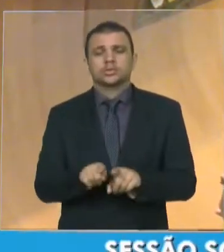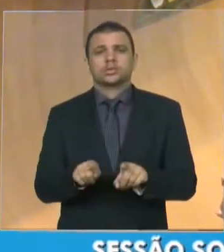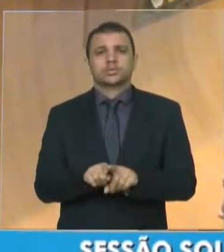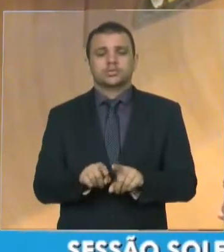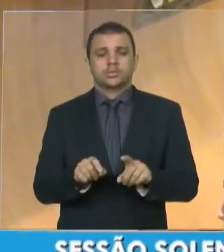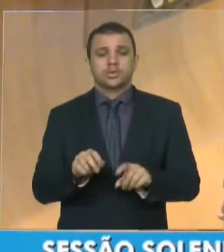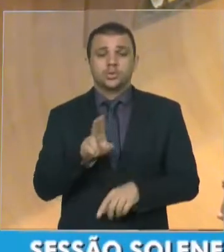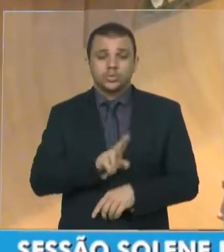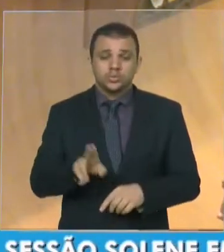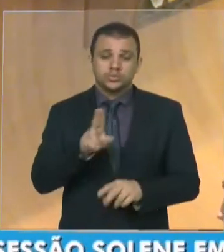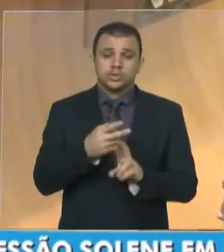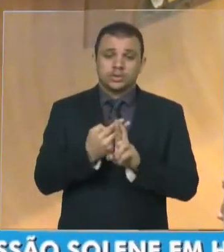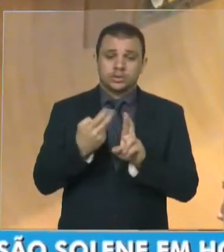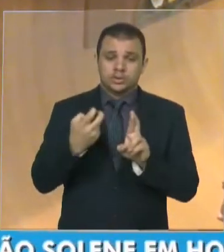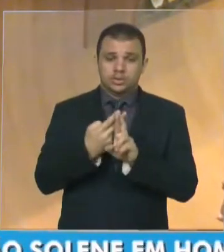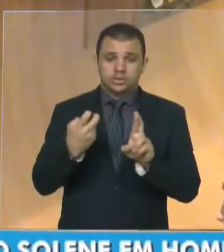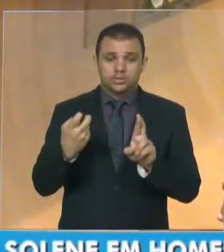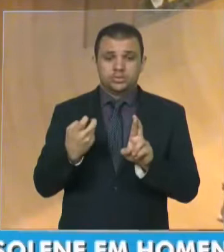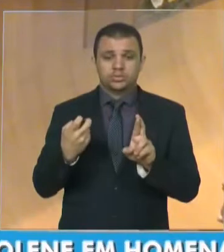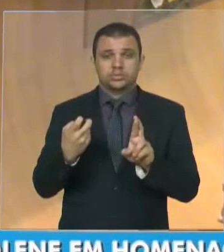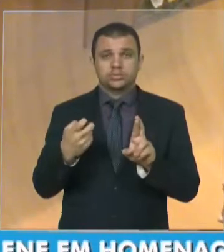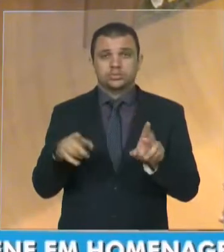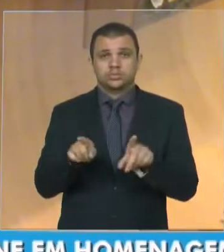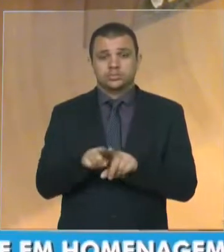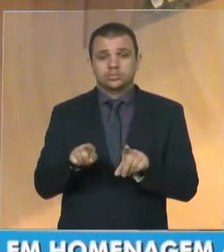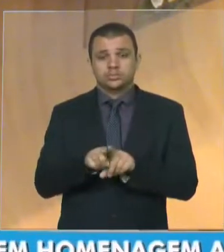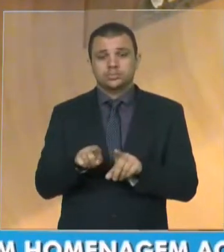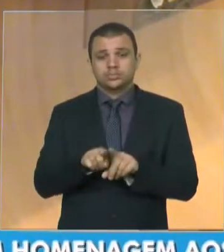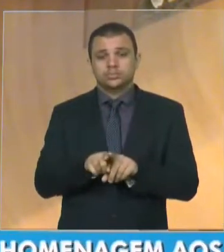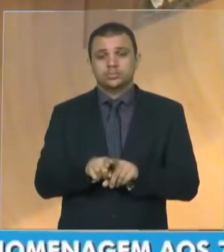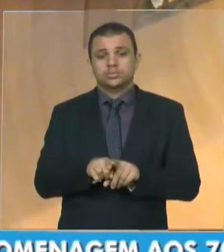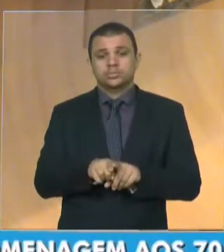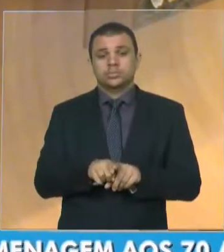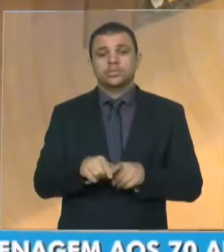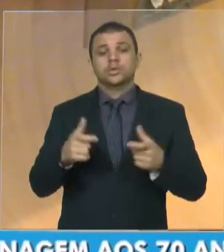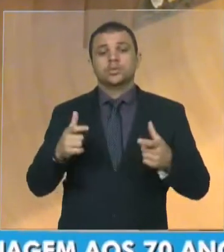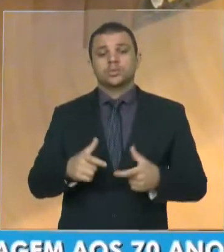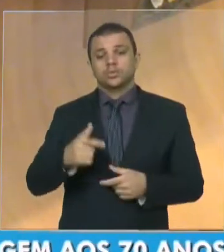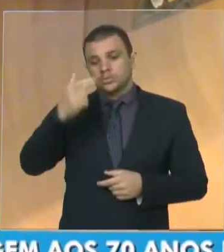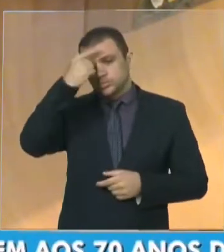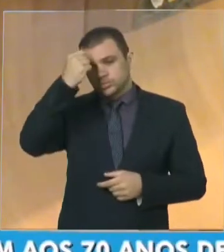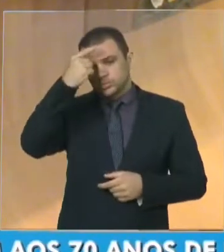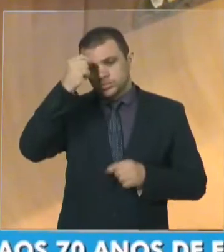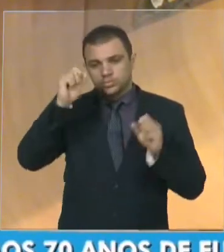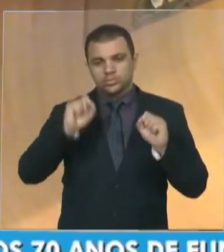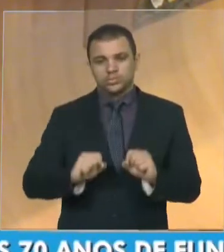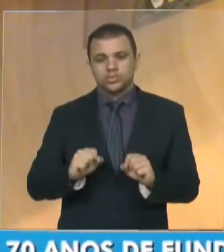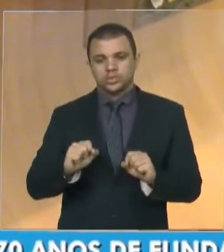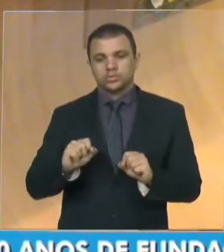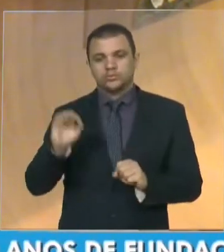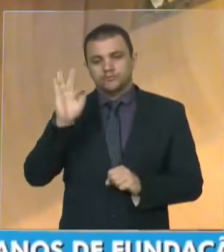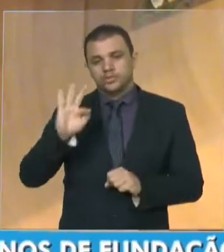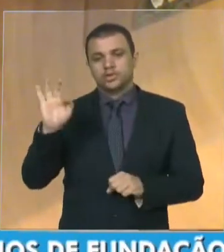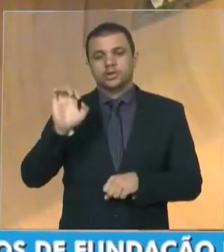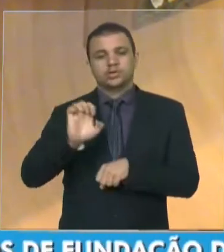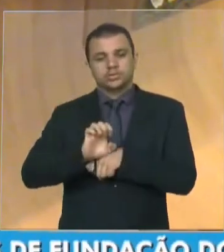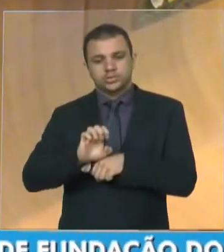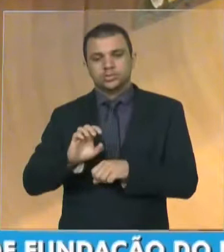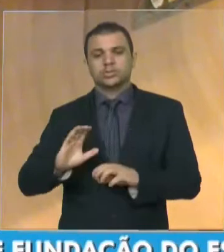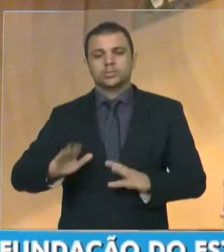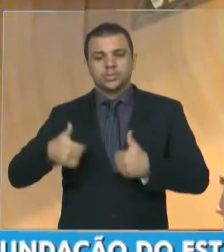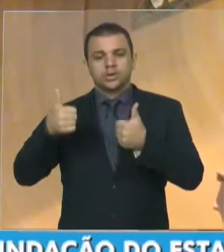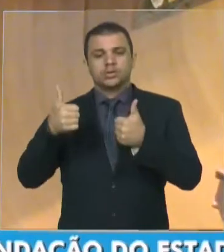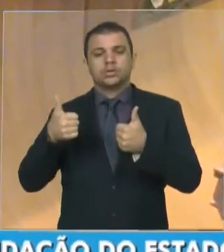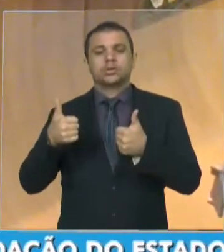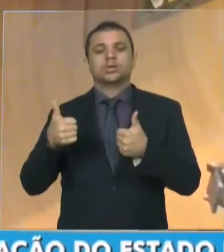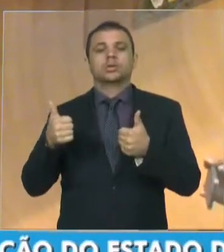nossos recursos, tem na universidade, federal, estadual, todos, e chegar